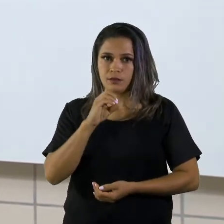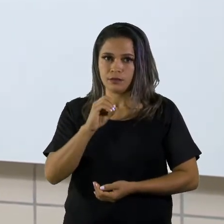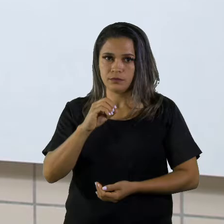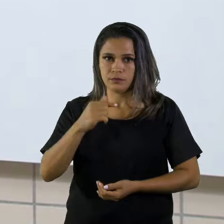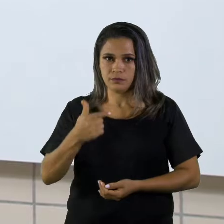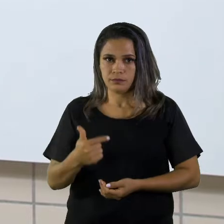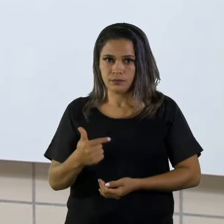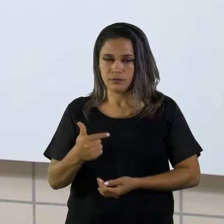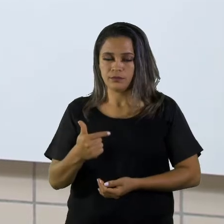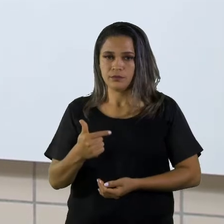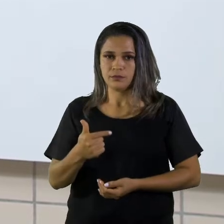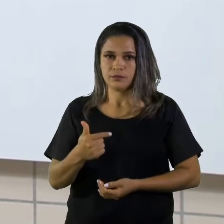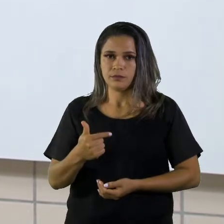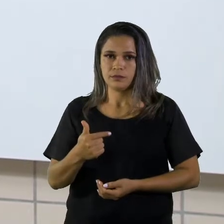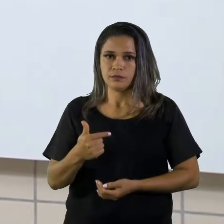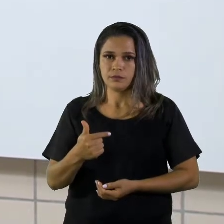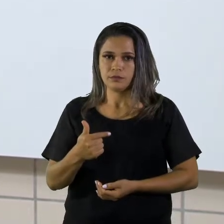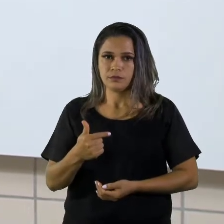0,02